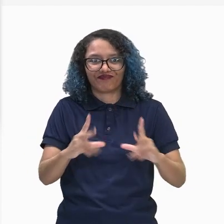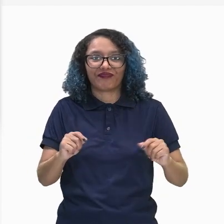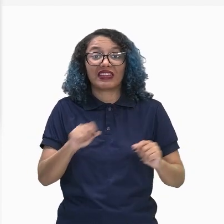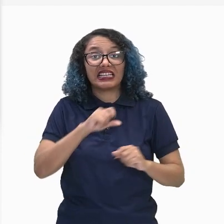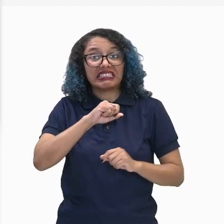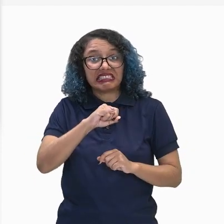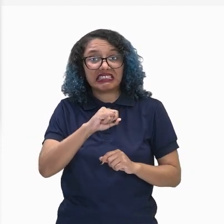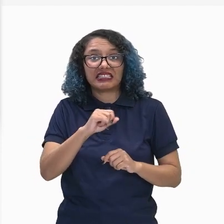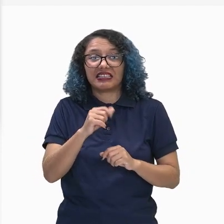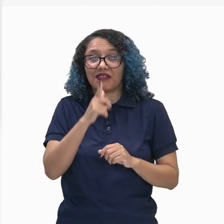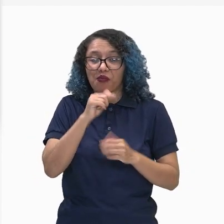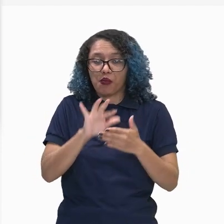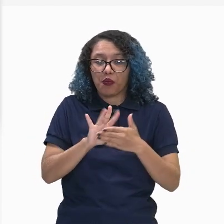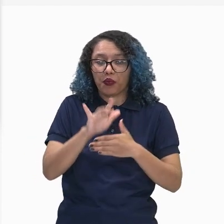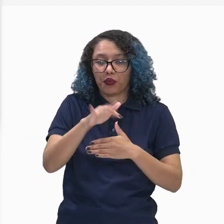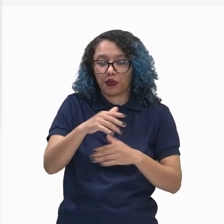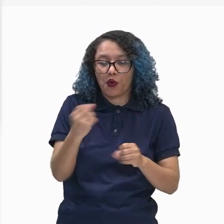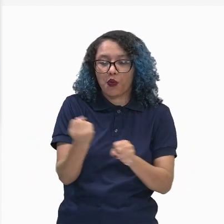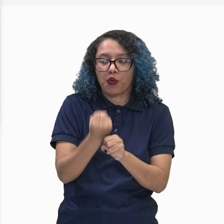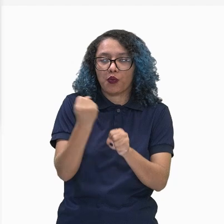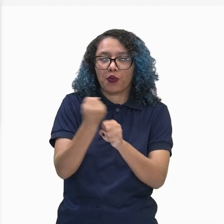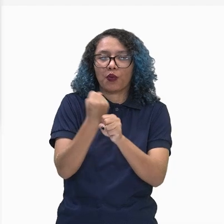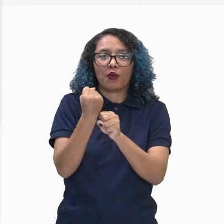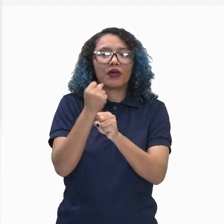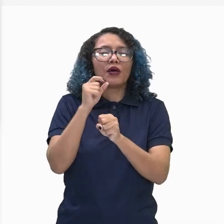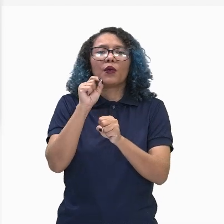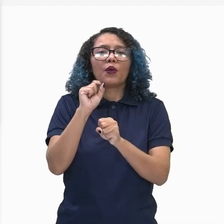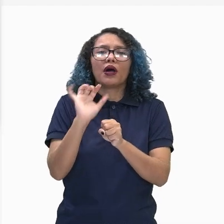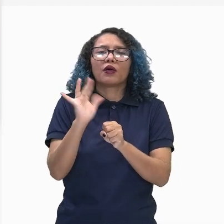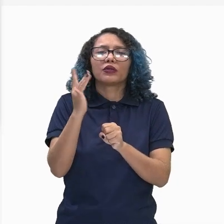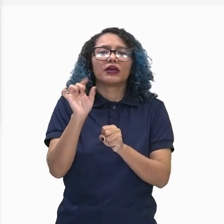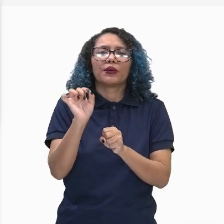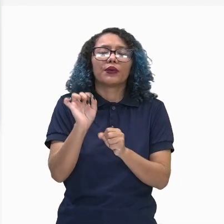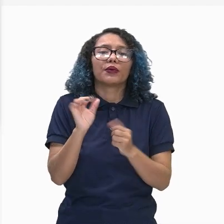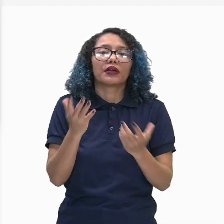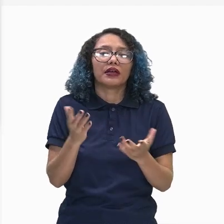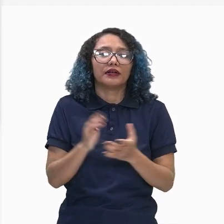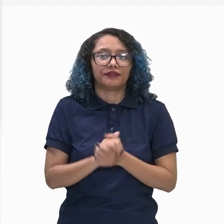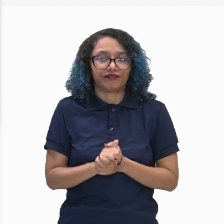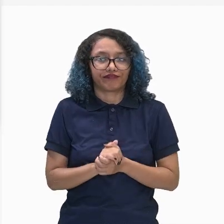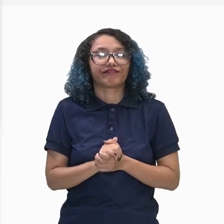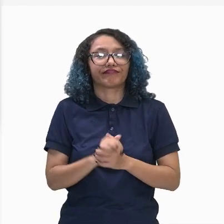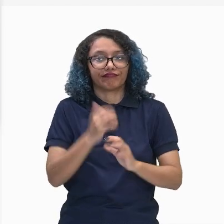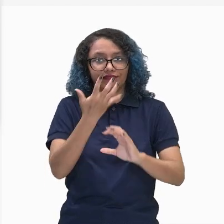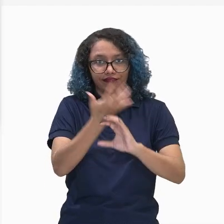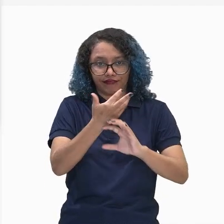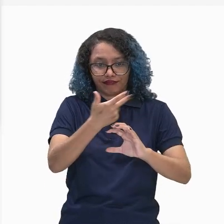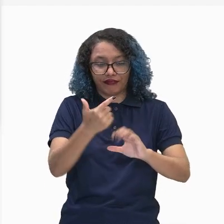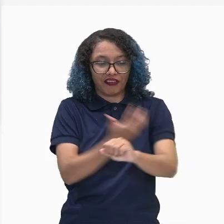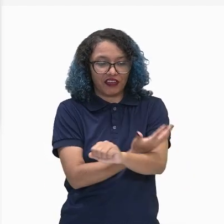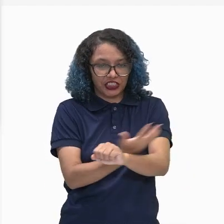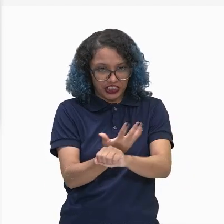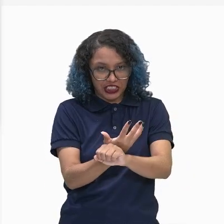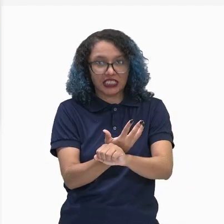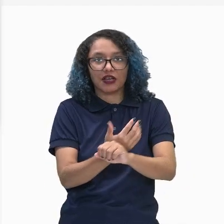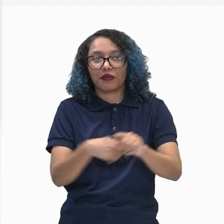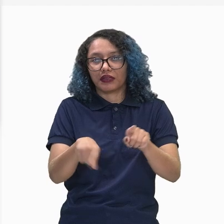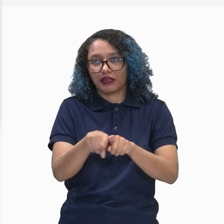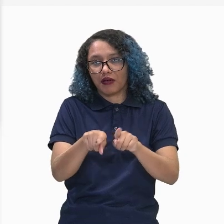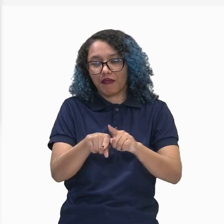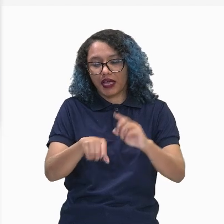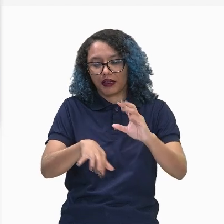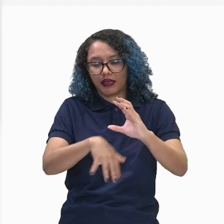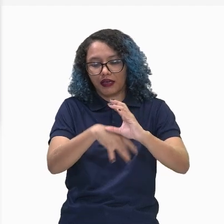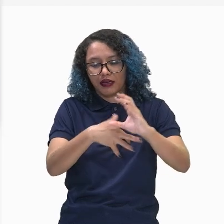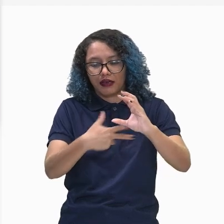por conta dessa construção de uma barragem, você acaba perdendo ali a flora, né, que é a vegetação, e a fauna, ou seja,